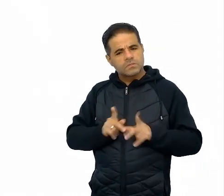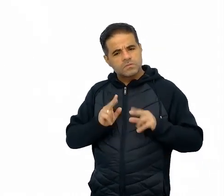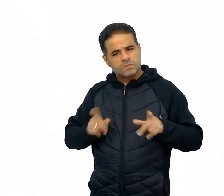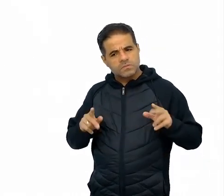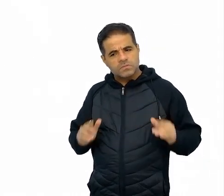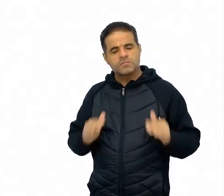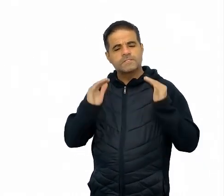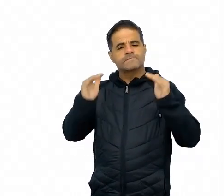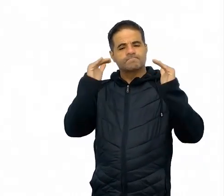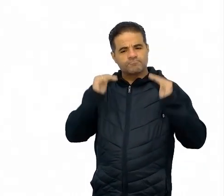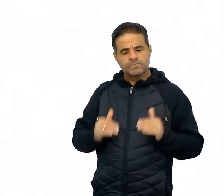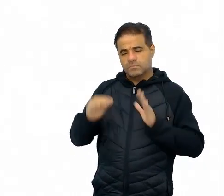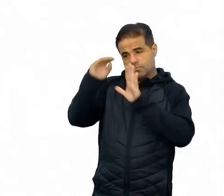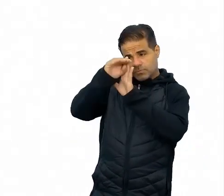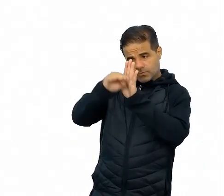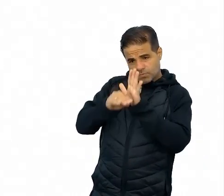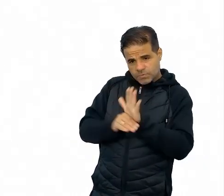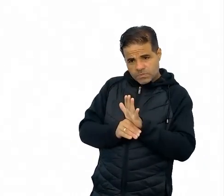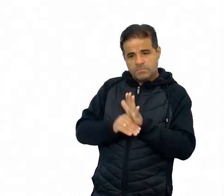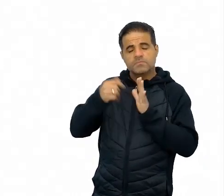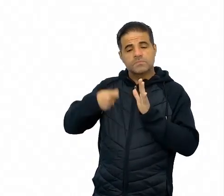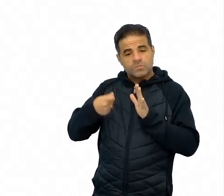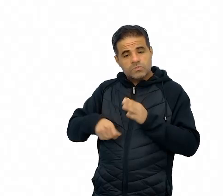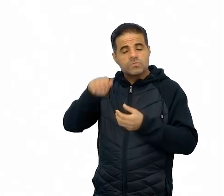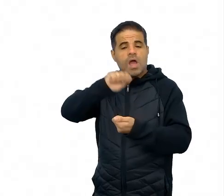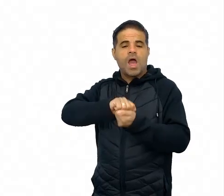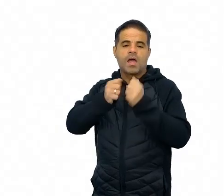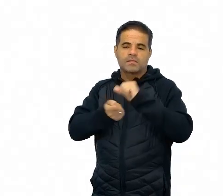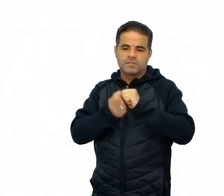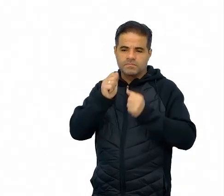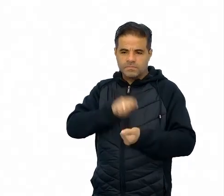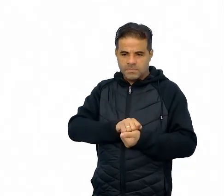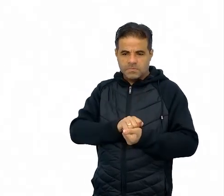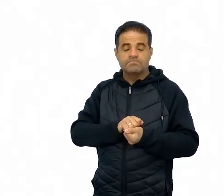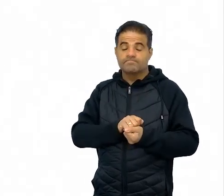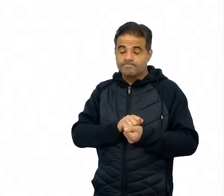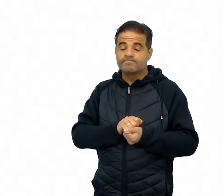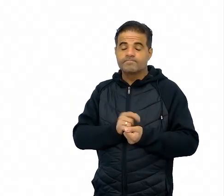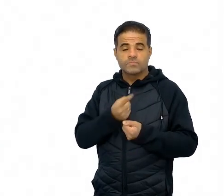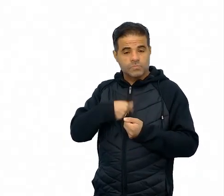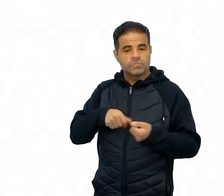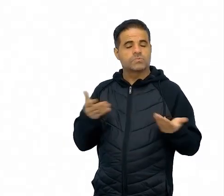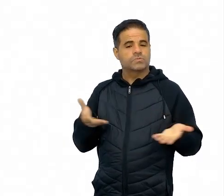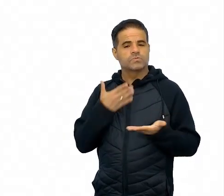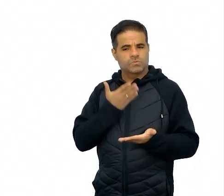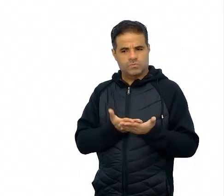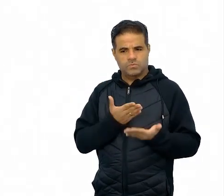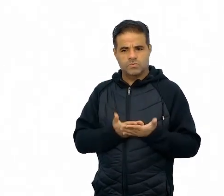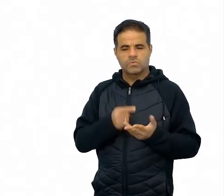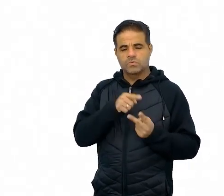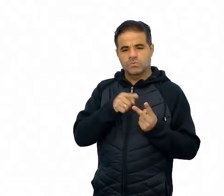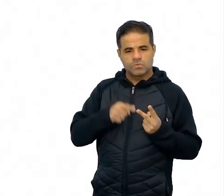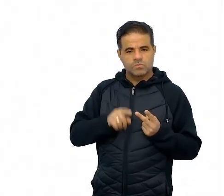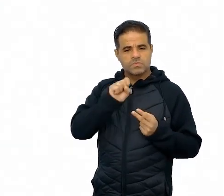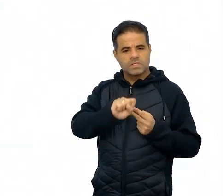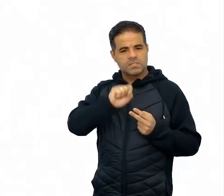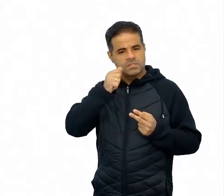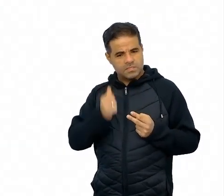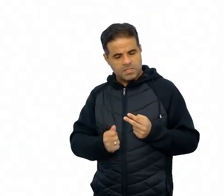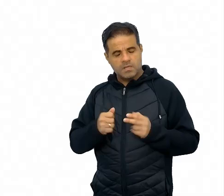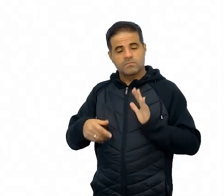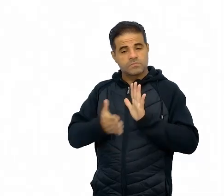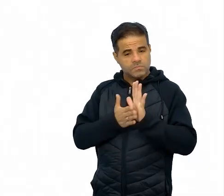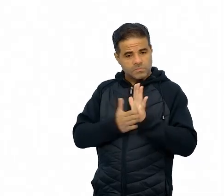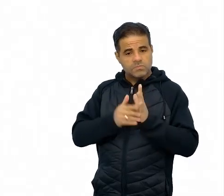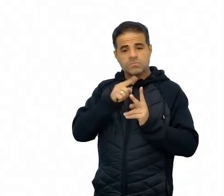embaixo, porque o cronograma teve que ser adaptado, aquilo que eu falei. Estamos hoje estudando 2 SAs, a proposta de